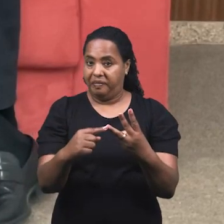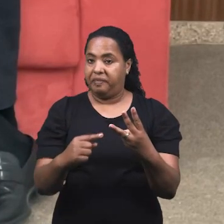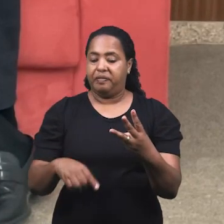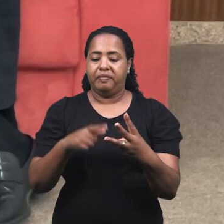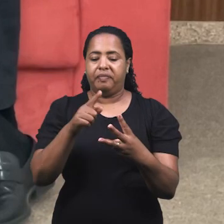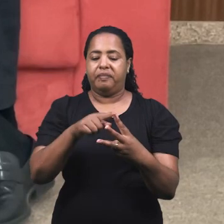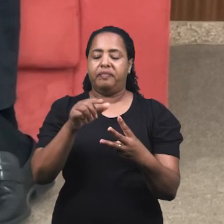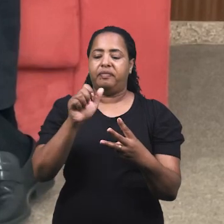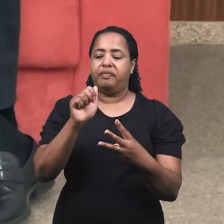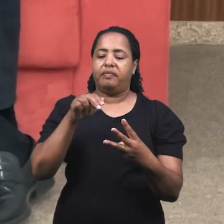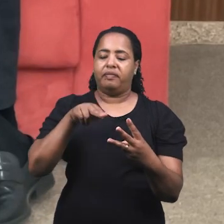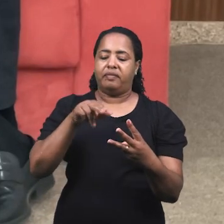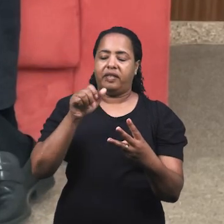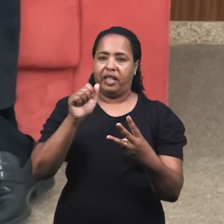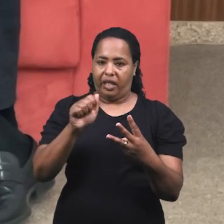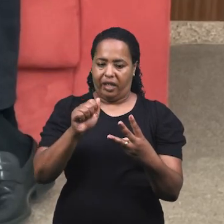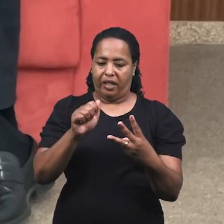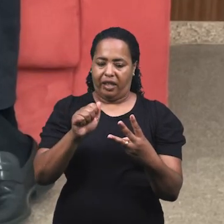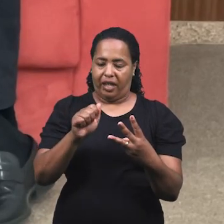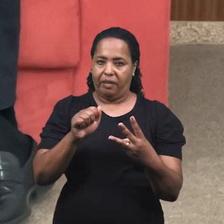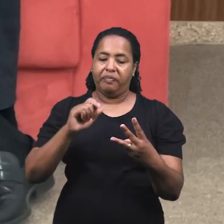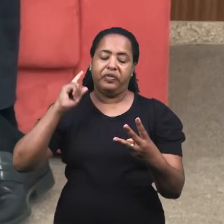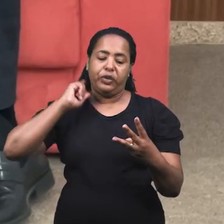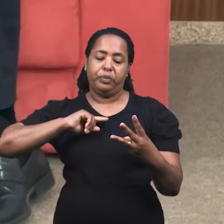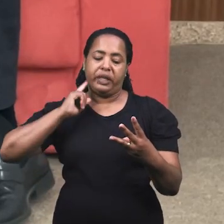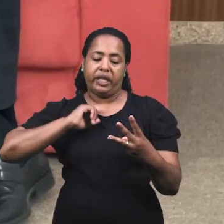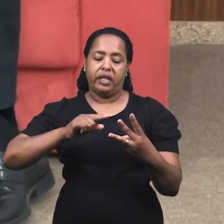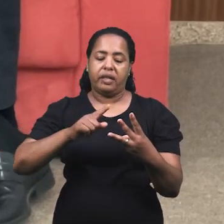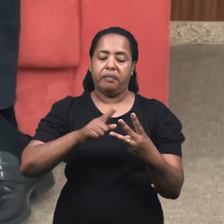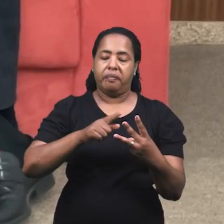Ana Oliveira, de Araxá, Minas Gerais,